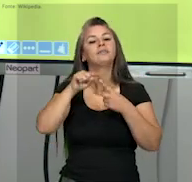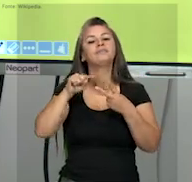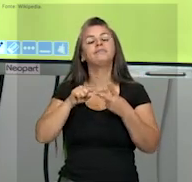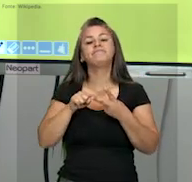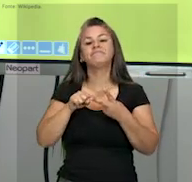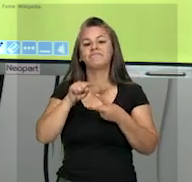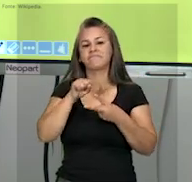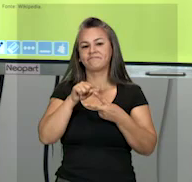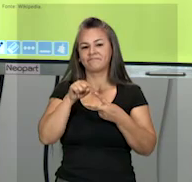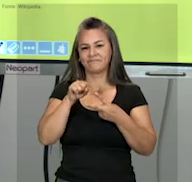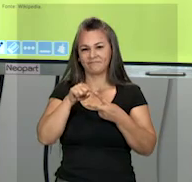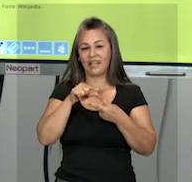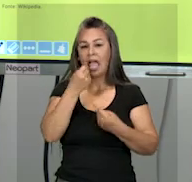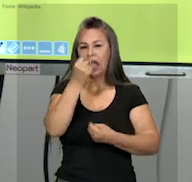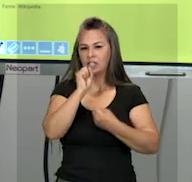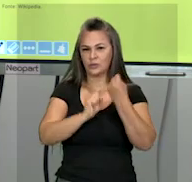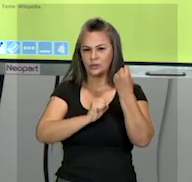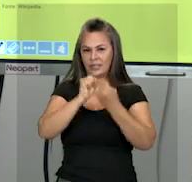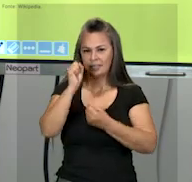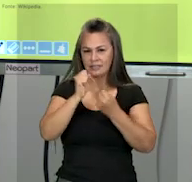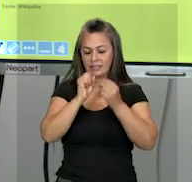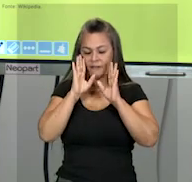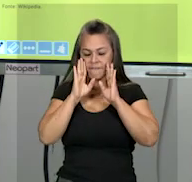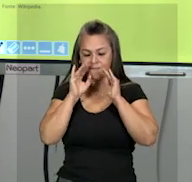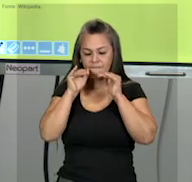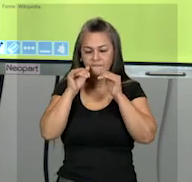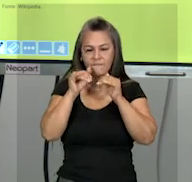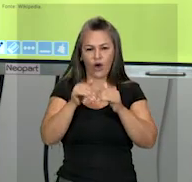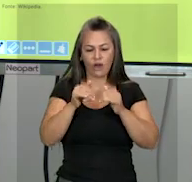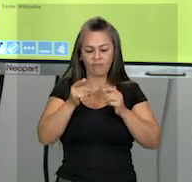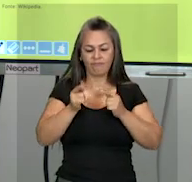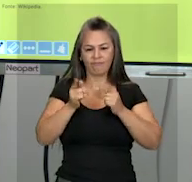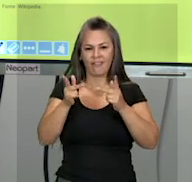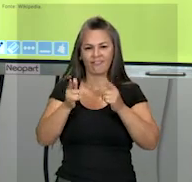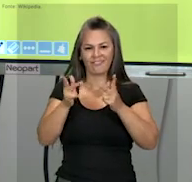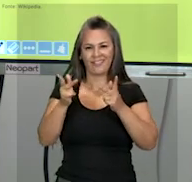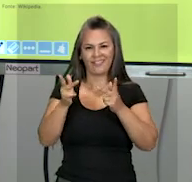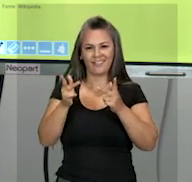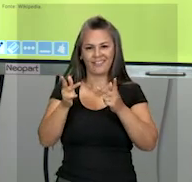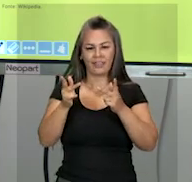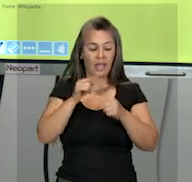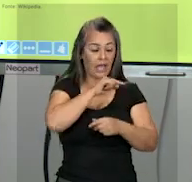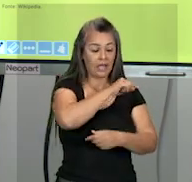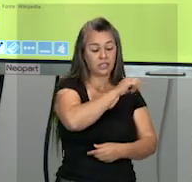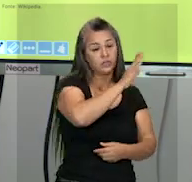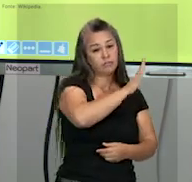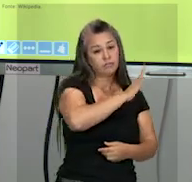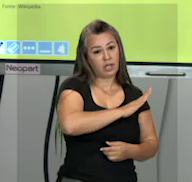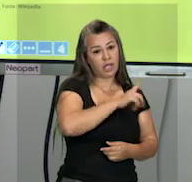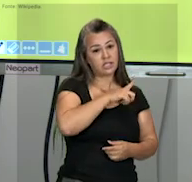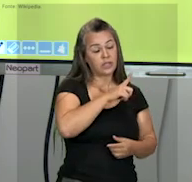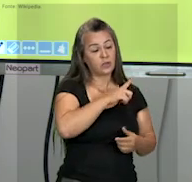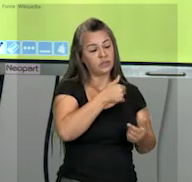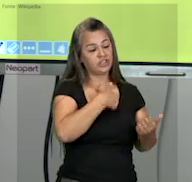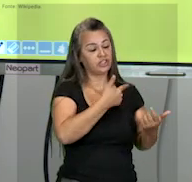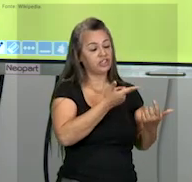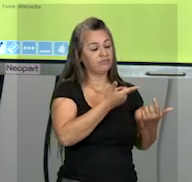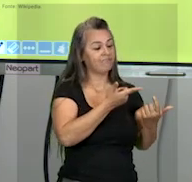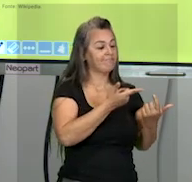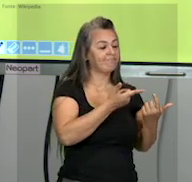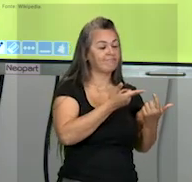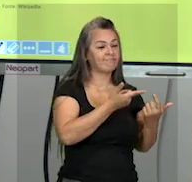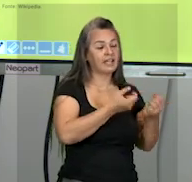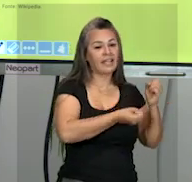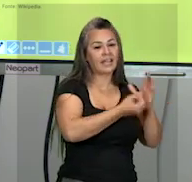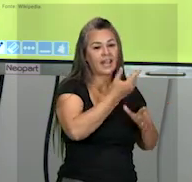que a industrialização deles foi focada na exportação. A nossa industrialização foi focada em substituir as importações,